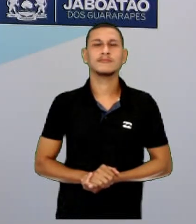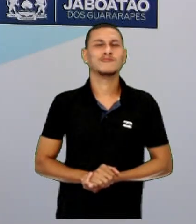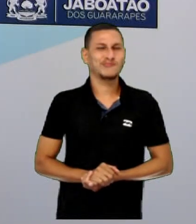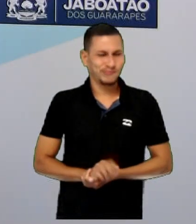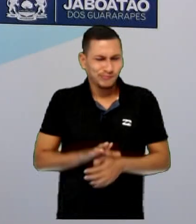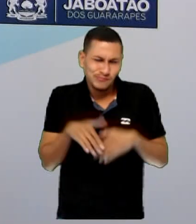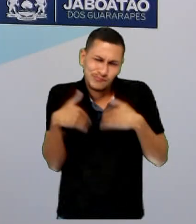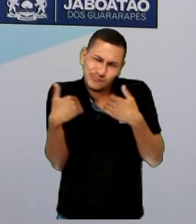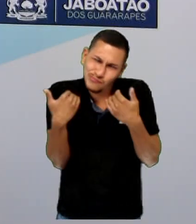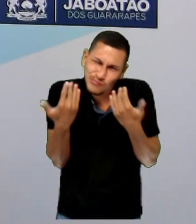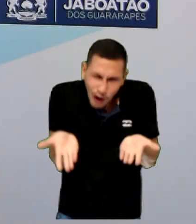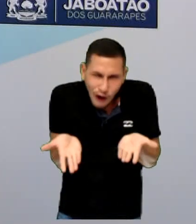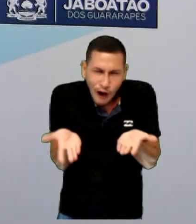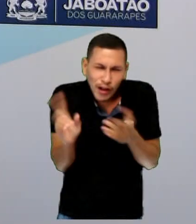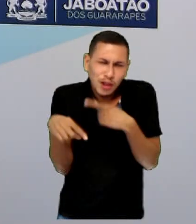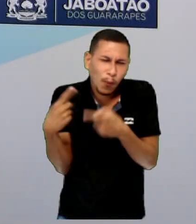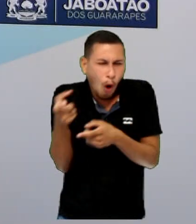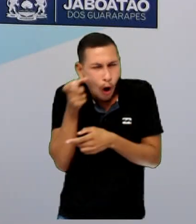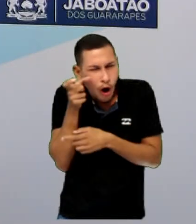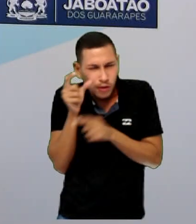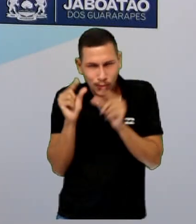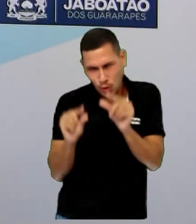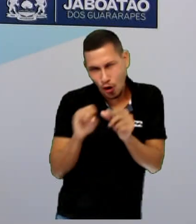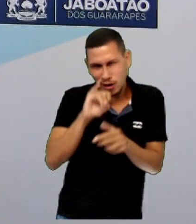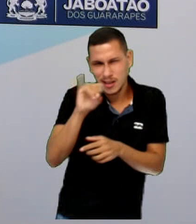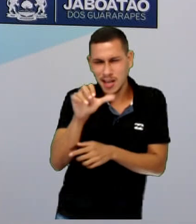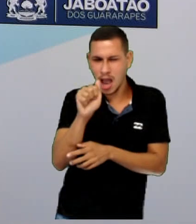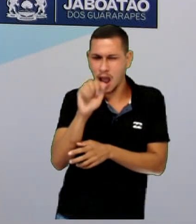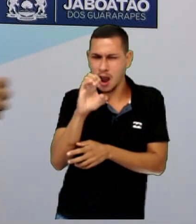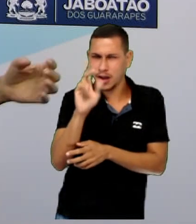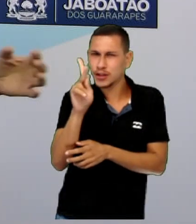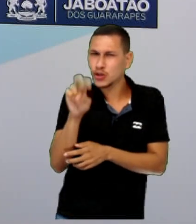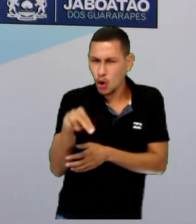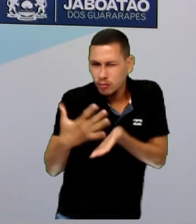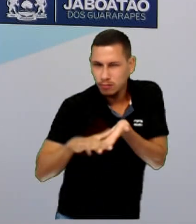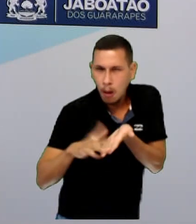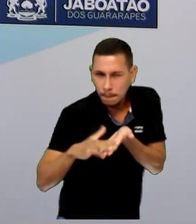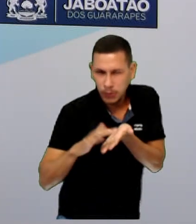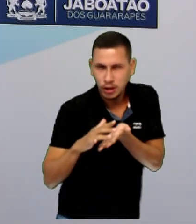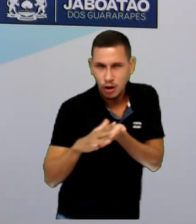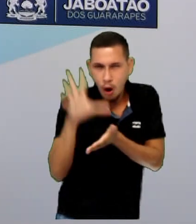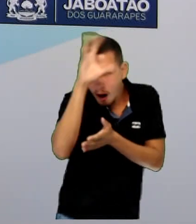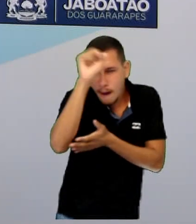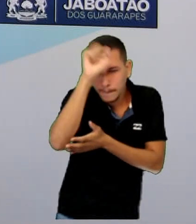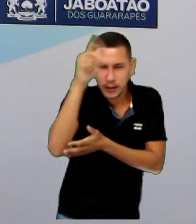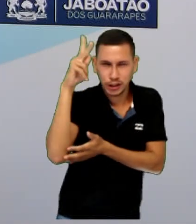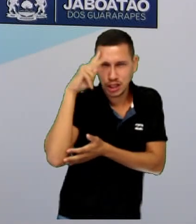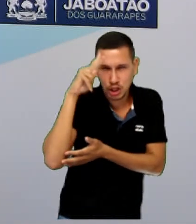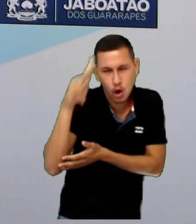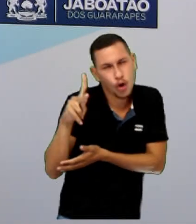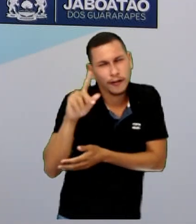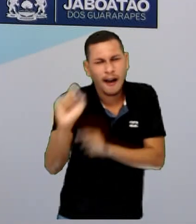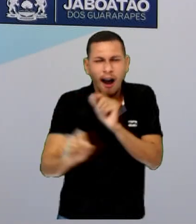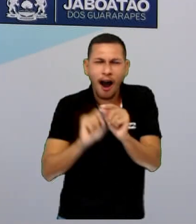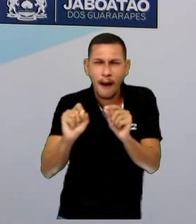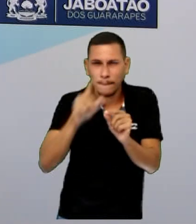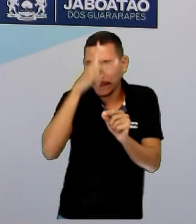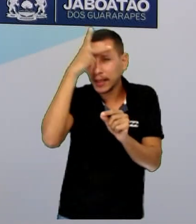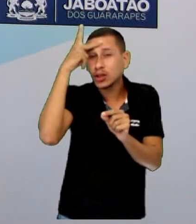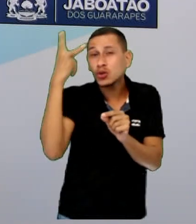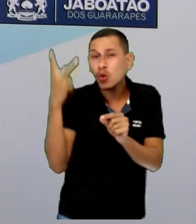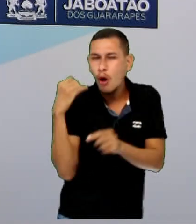bem, depois da gente assistir um pouquinho de Jackson do Pandeiro, aprender sobre sua história, quem ele foi